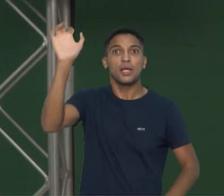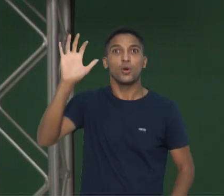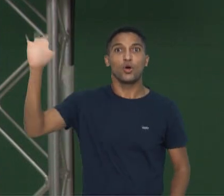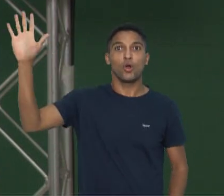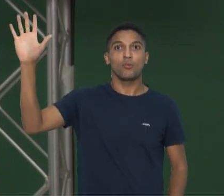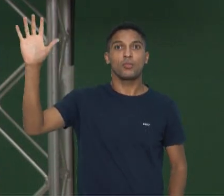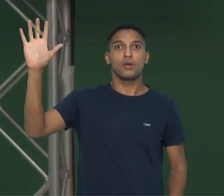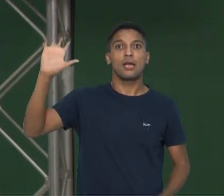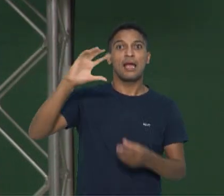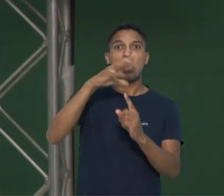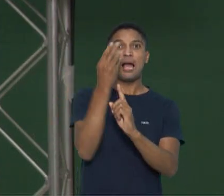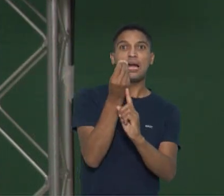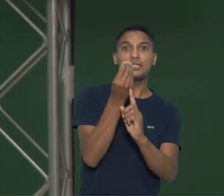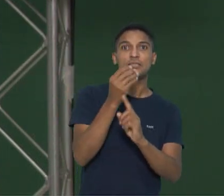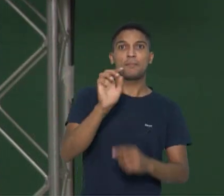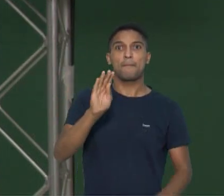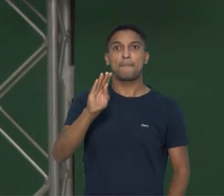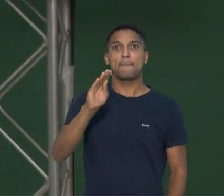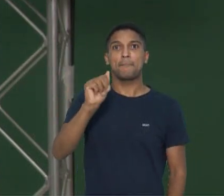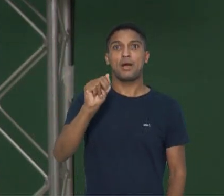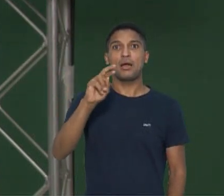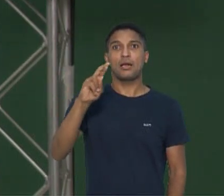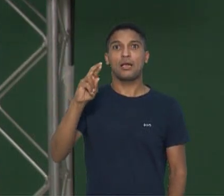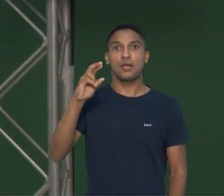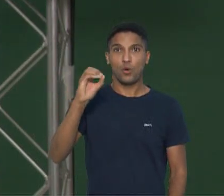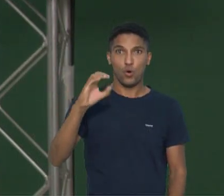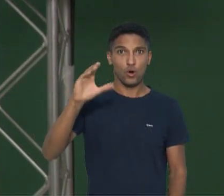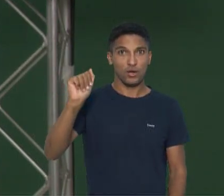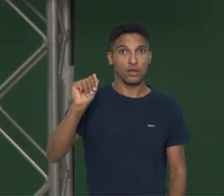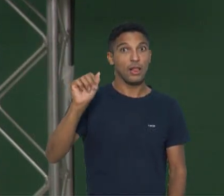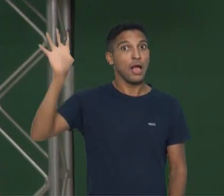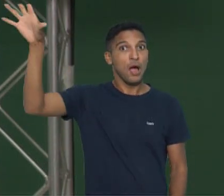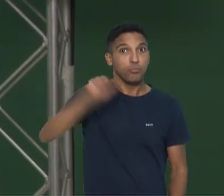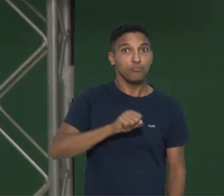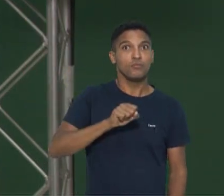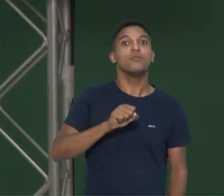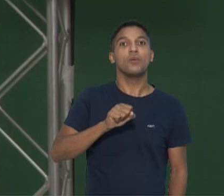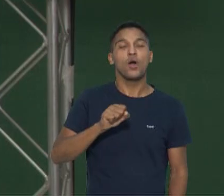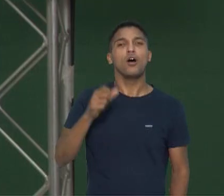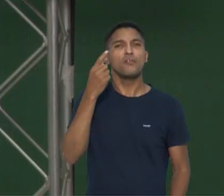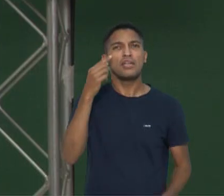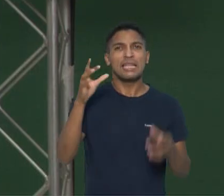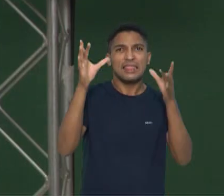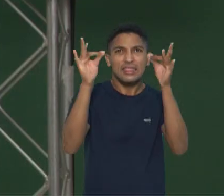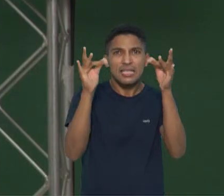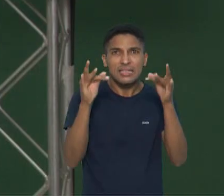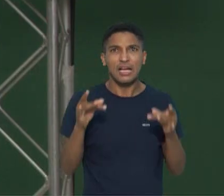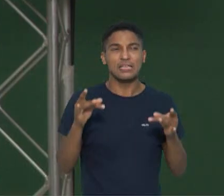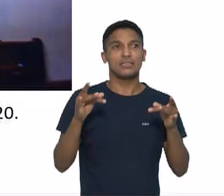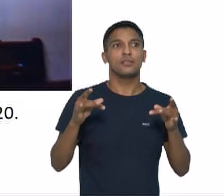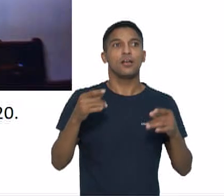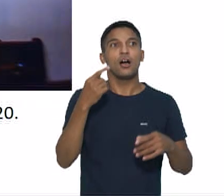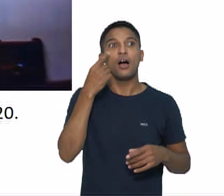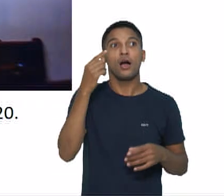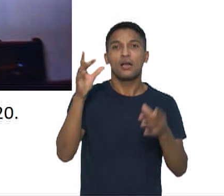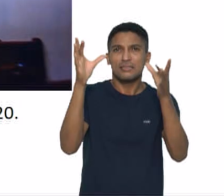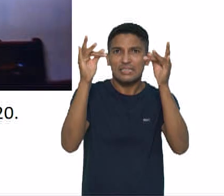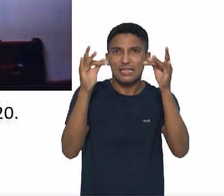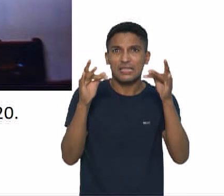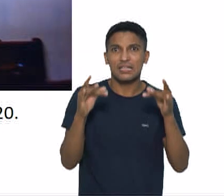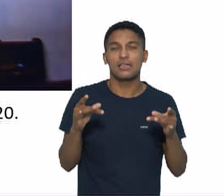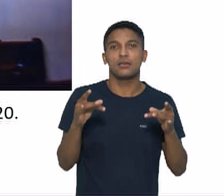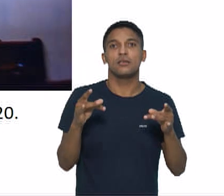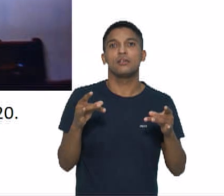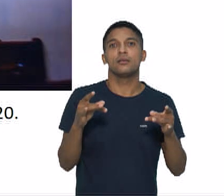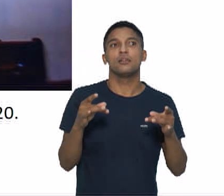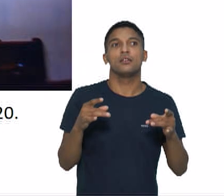Europa. Ok? Então, olha só como ele tem vários detalhes. Aí eu trouxe aqui para vocês, ela aqui, uma outra imagem,